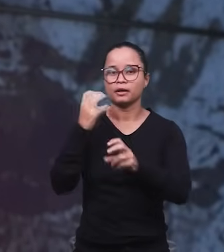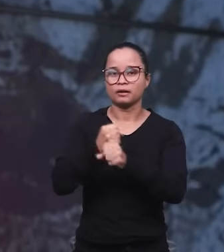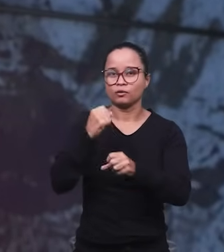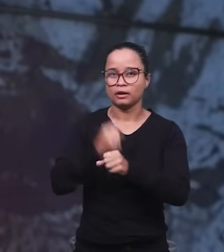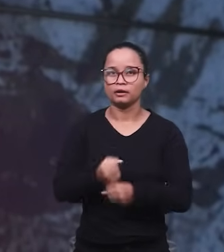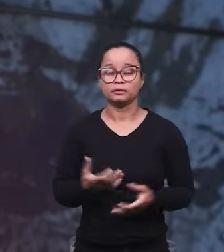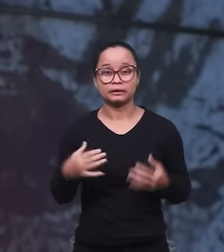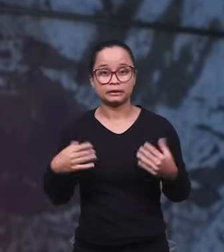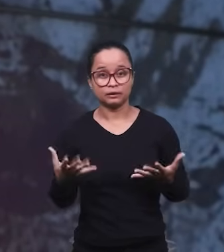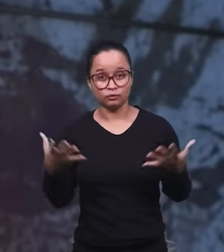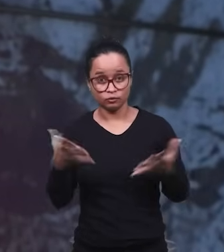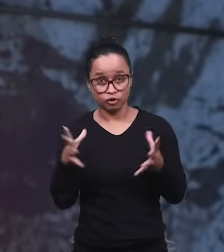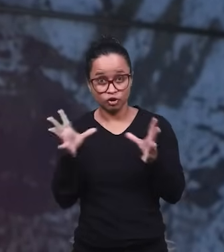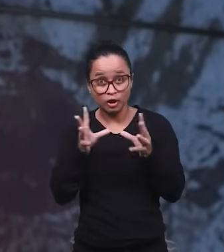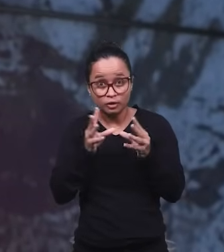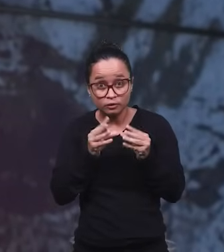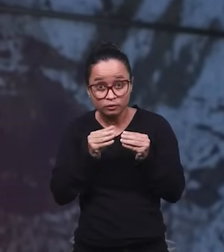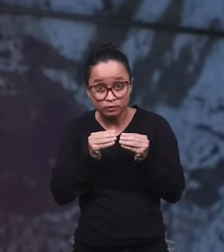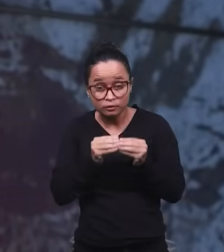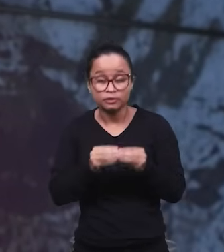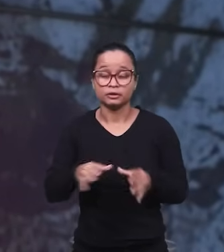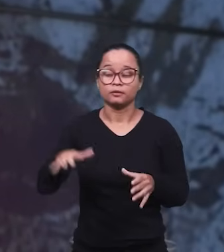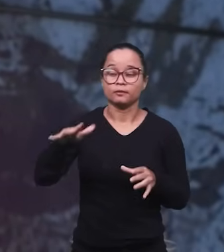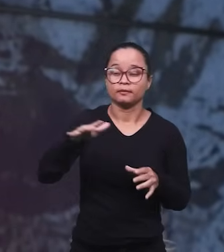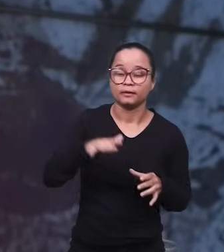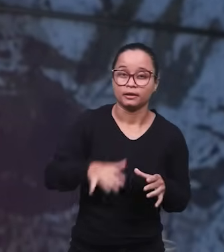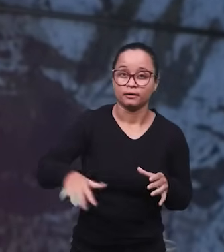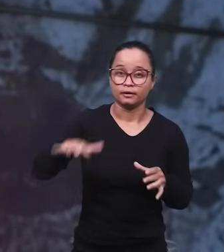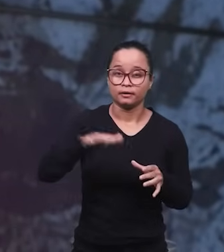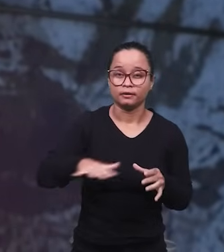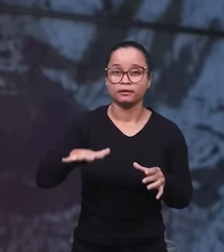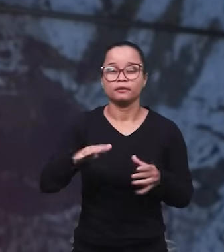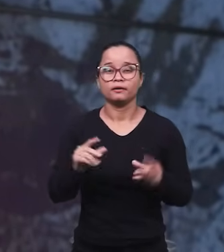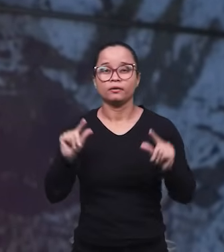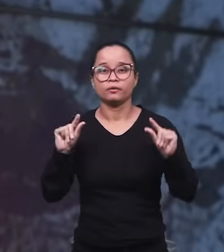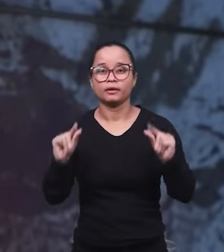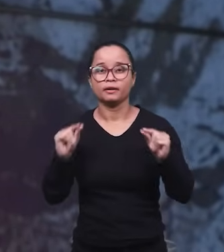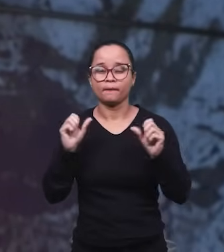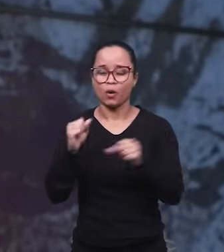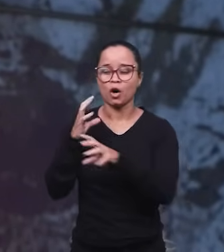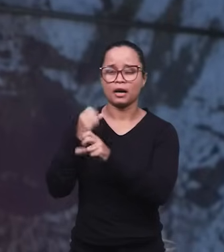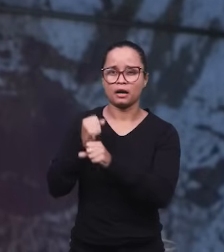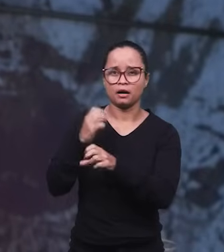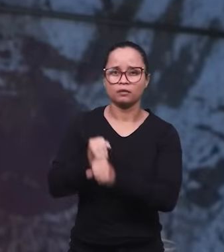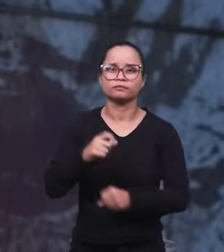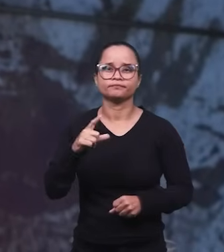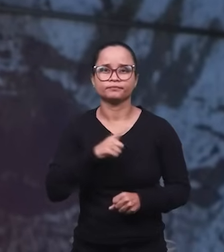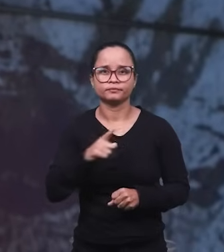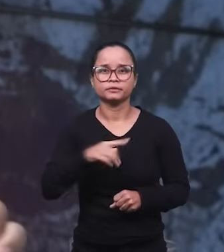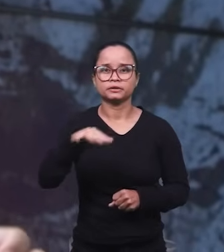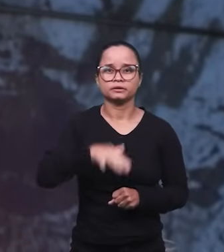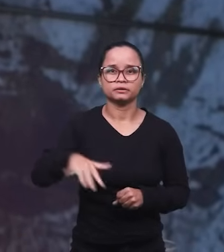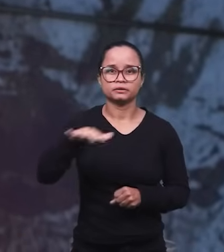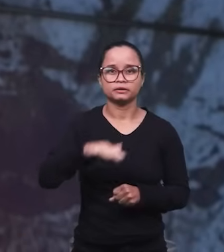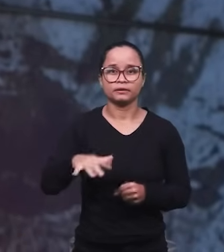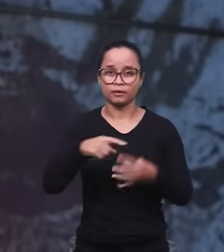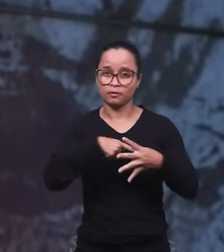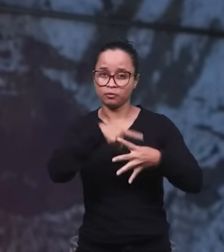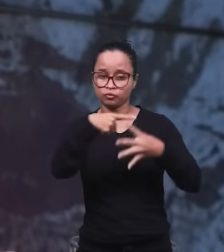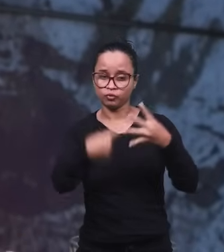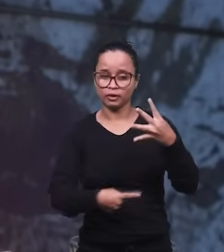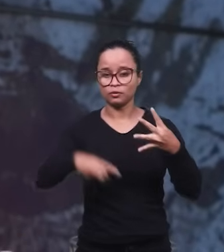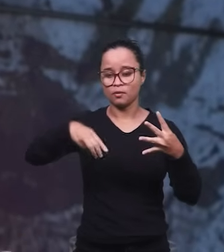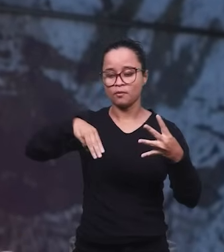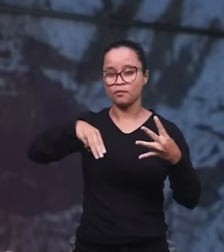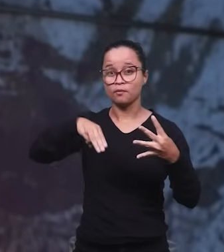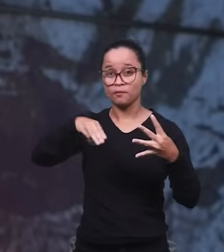tempo, hoje, resumindo, ele é uma dimensão que pode ser calculada, que faz parte das 4 medidas